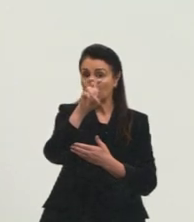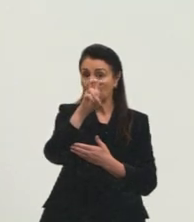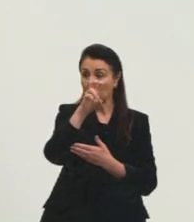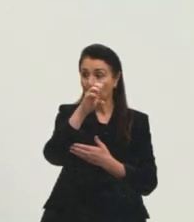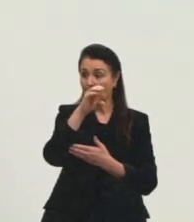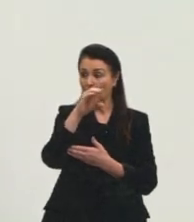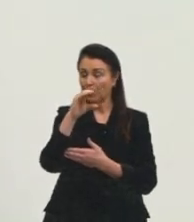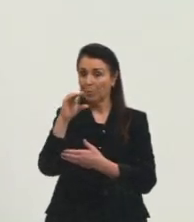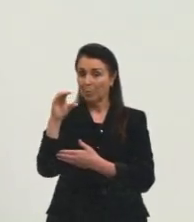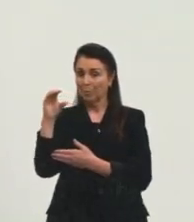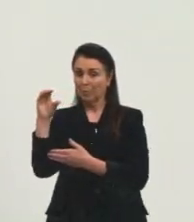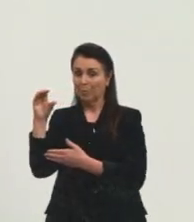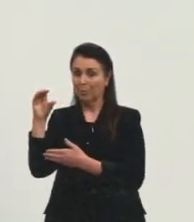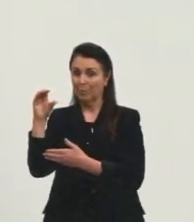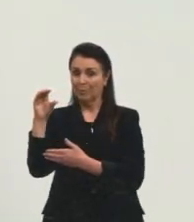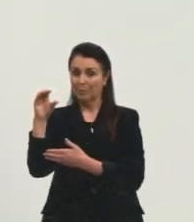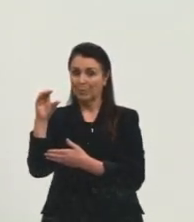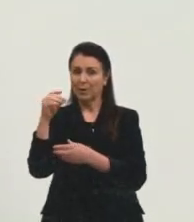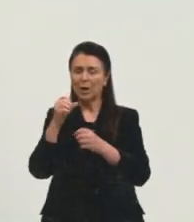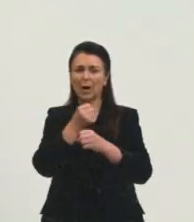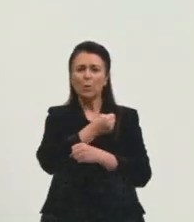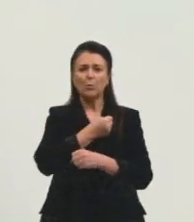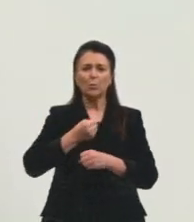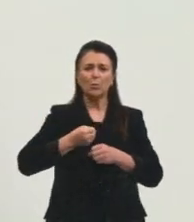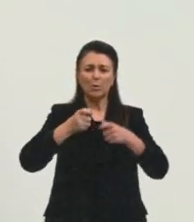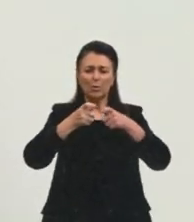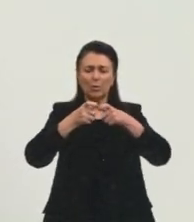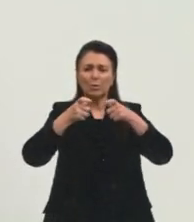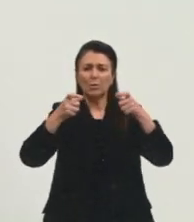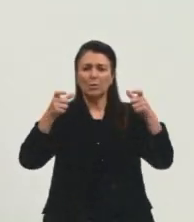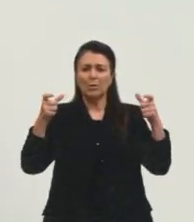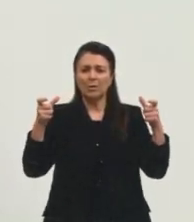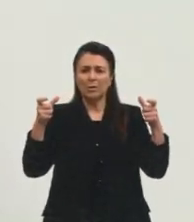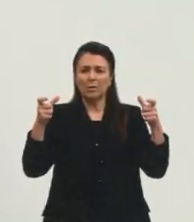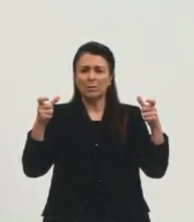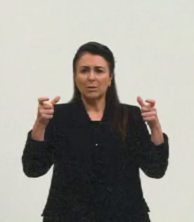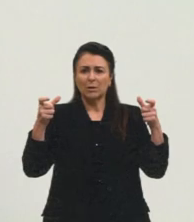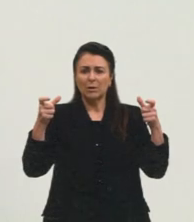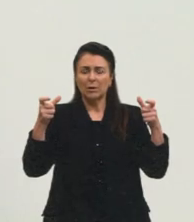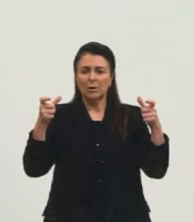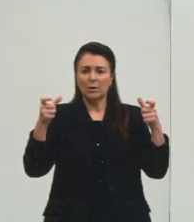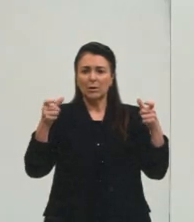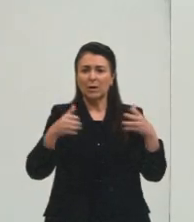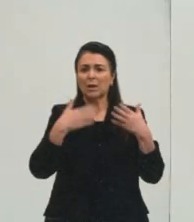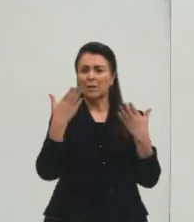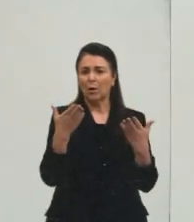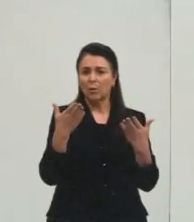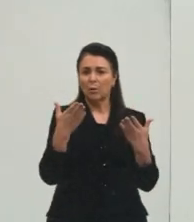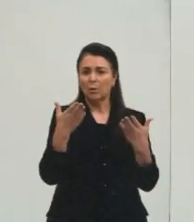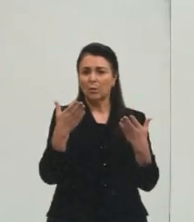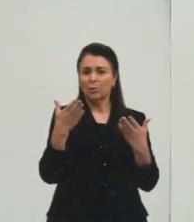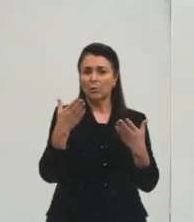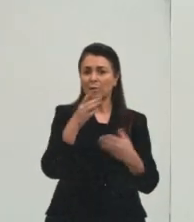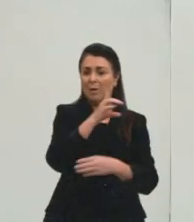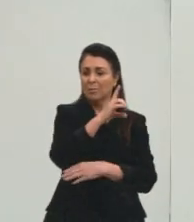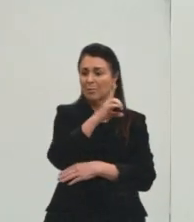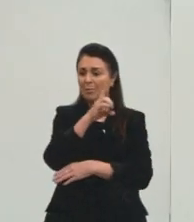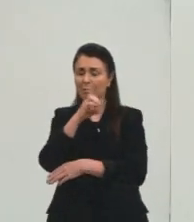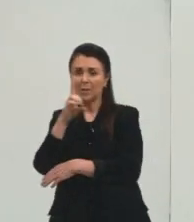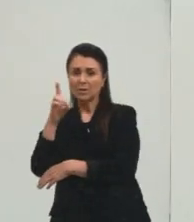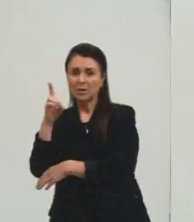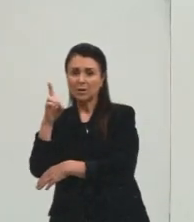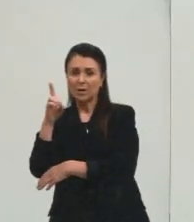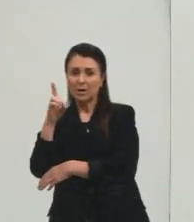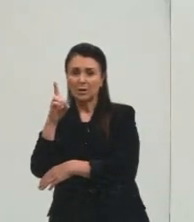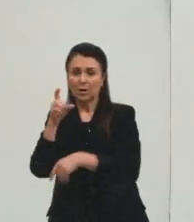número como eu falei para vocês ele é um número grande então necessariamente eu tenho que mudar para cá para esse número virar grande né ele tem que andar